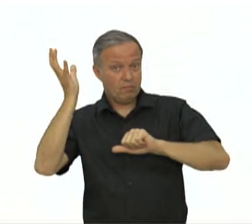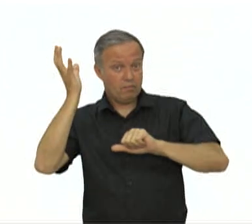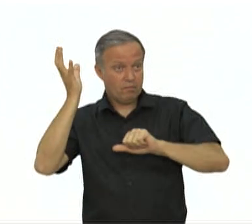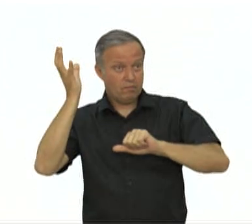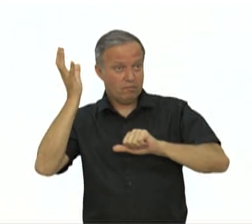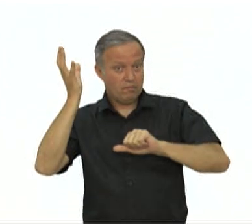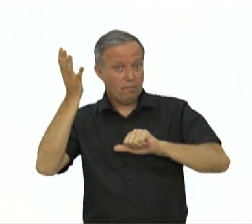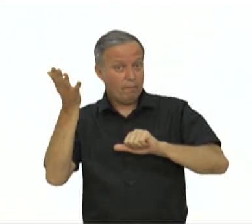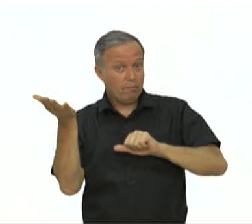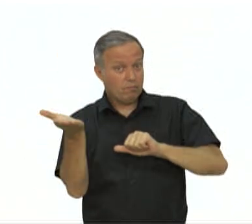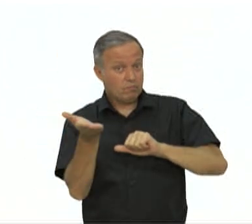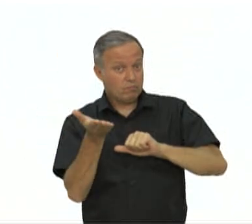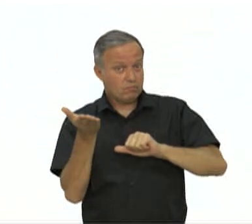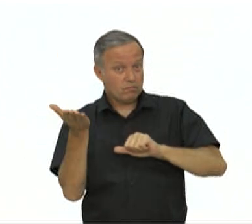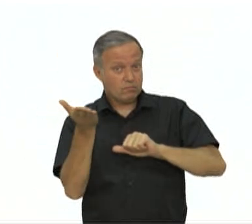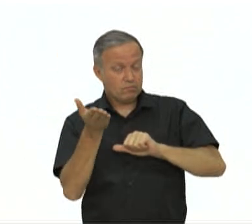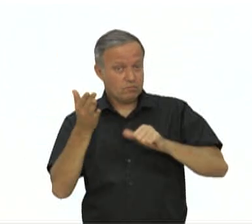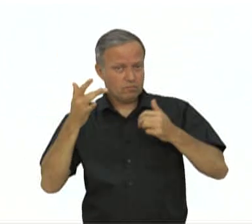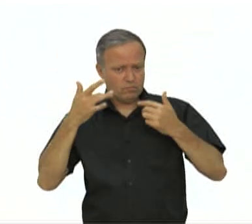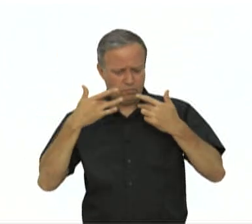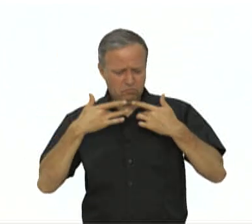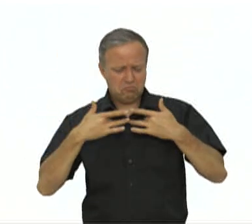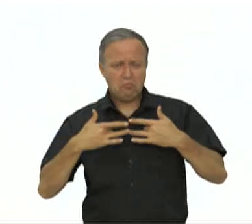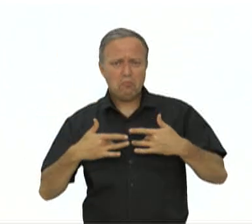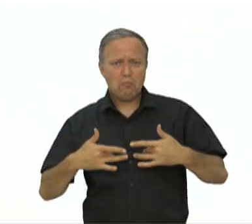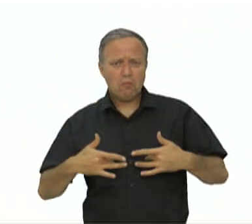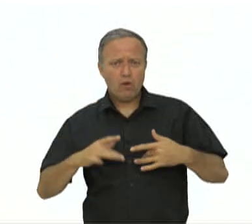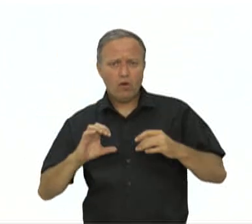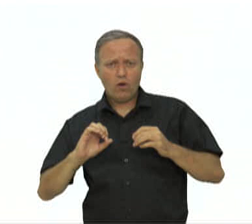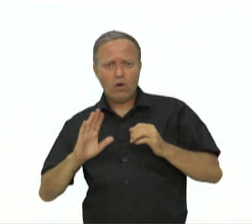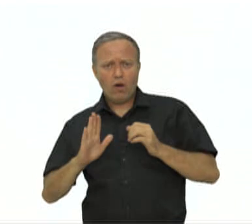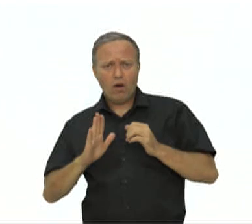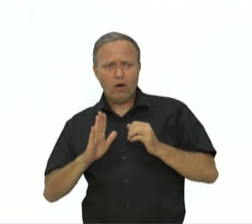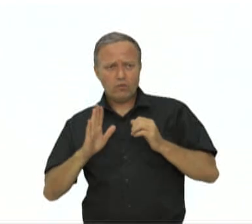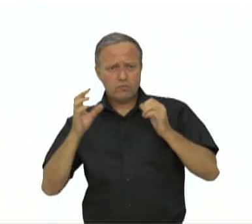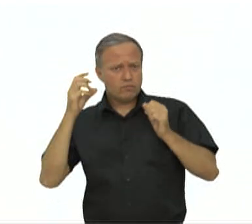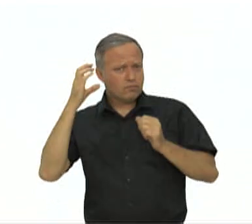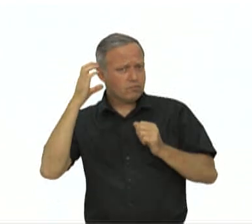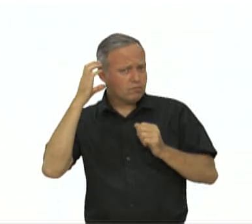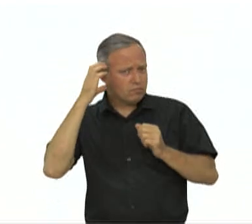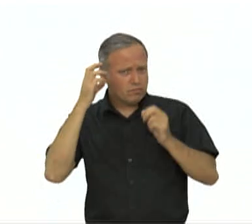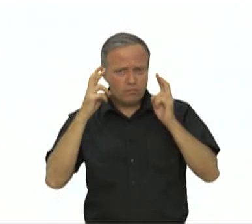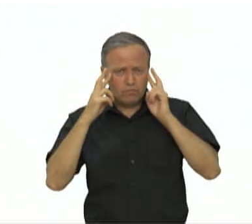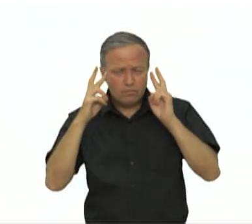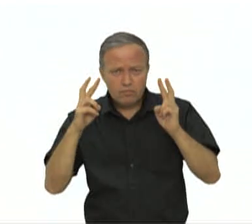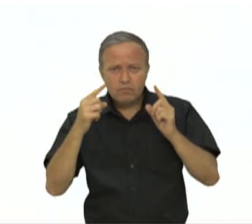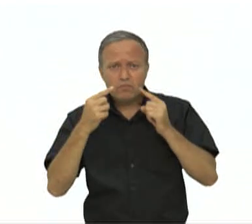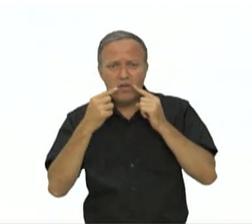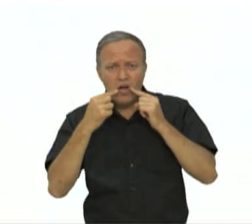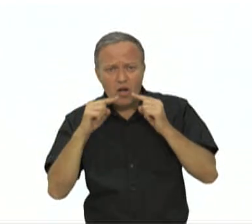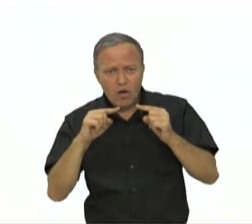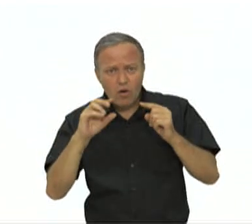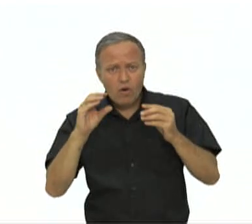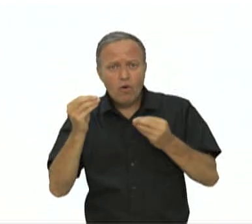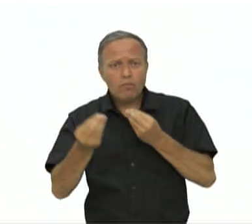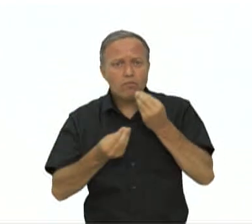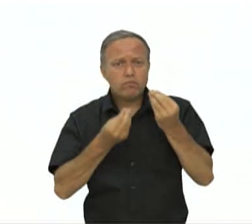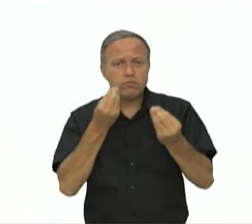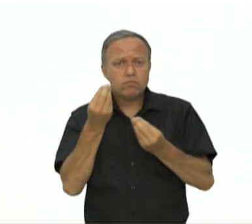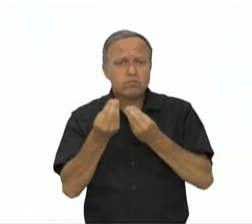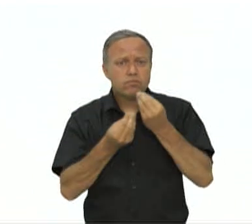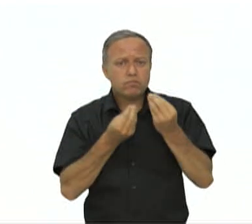plano físico, intelectual ou sensorial. Este tipo de obra é conhecida